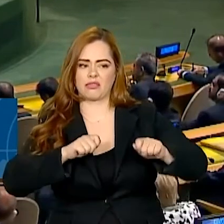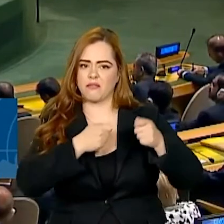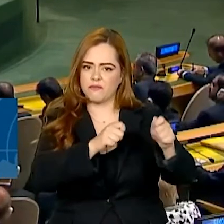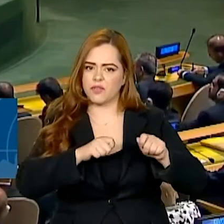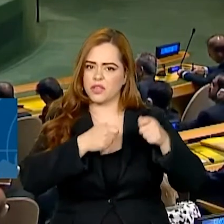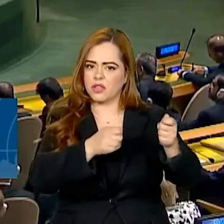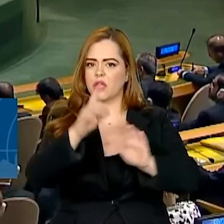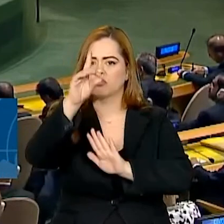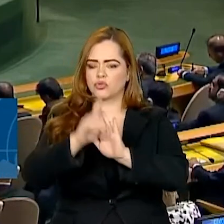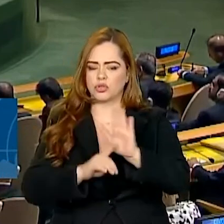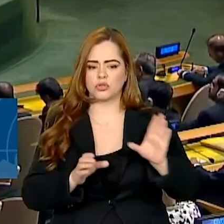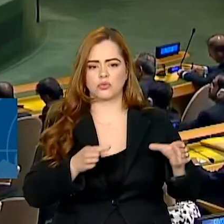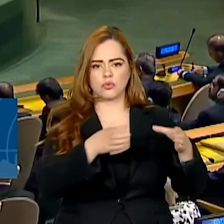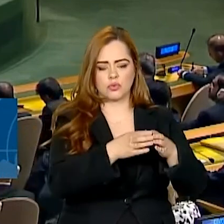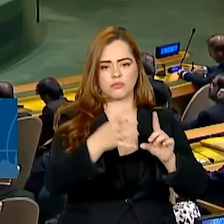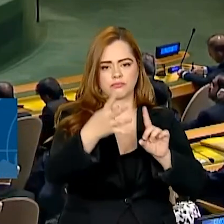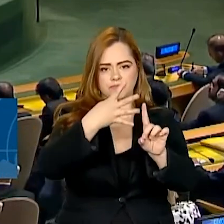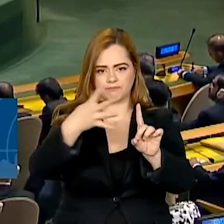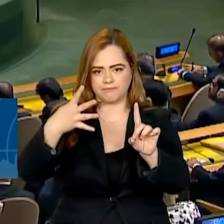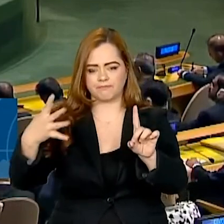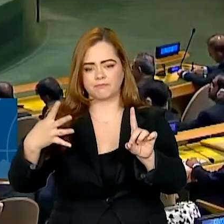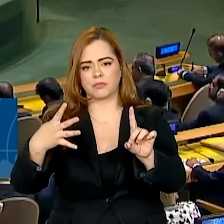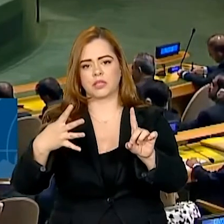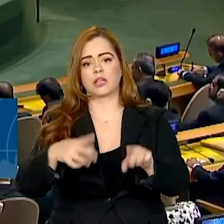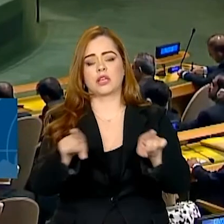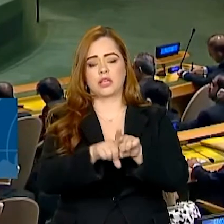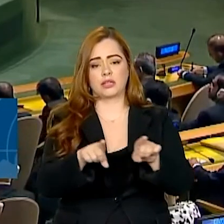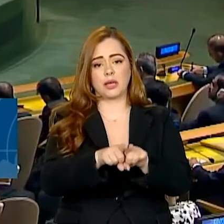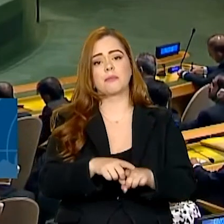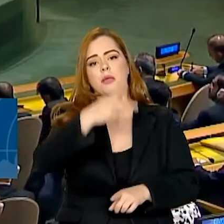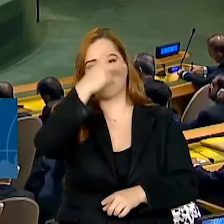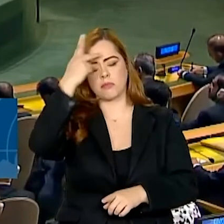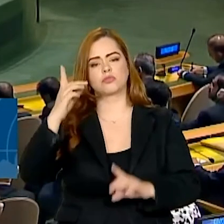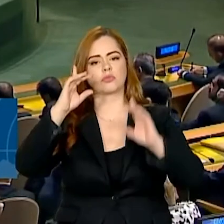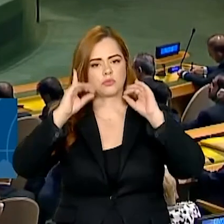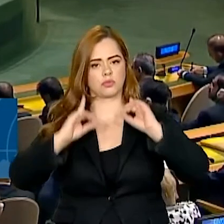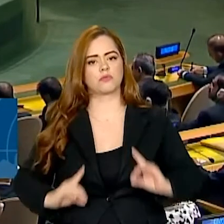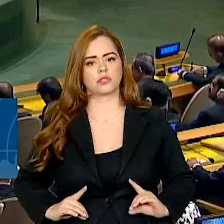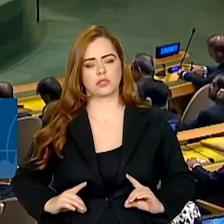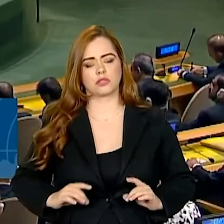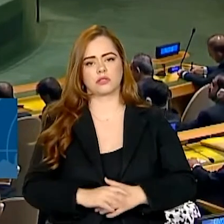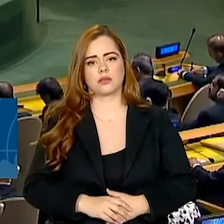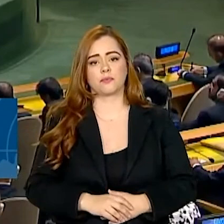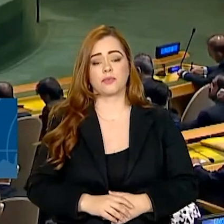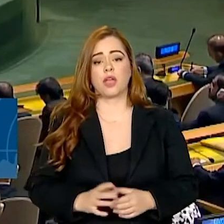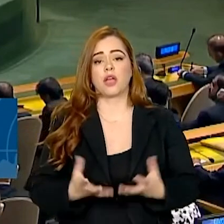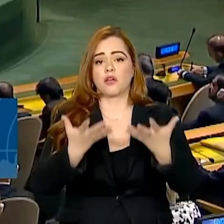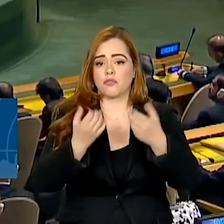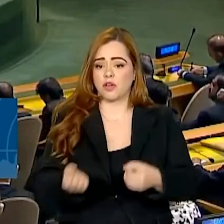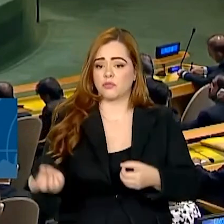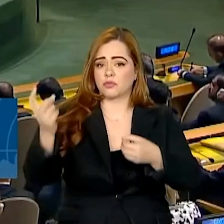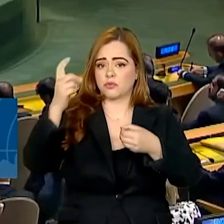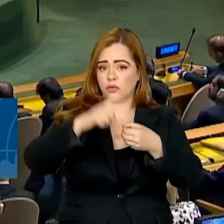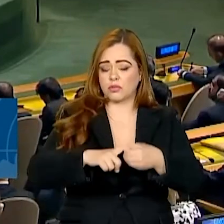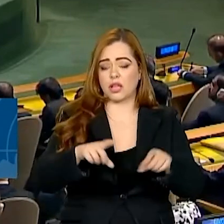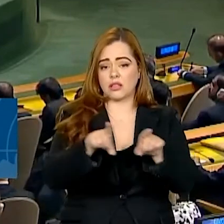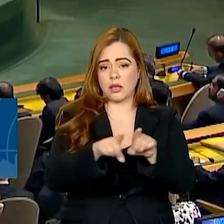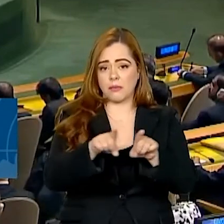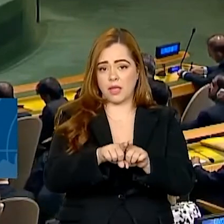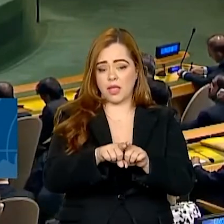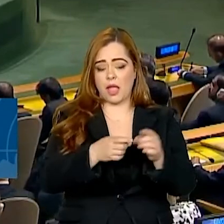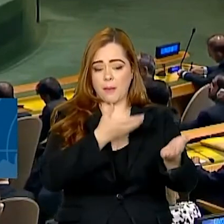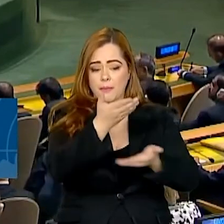dos direitos dos grupos LGBTQI+ e pessoas com deficiência. Resgatamos a participação